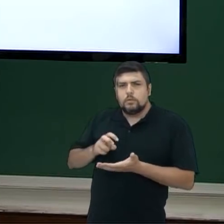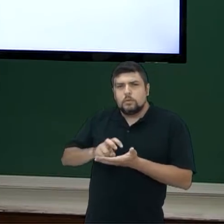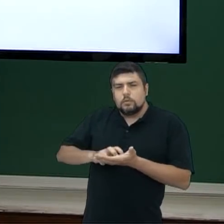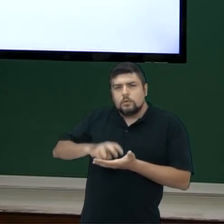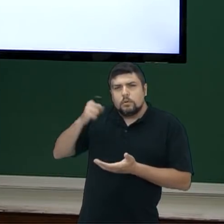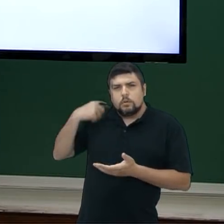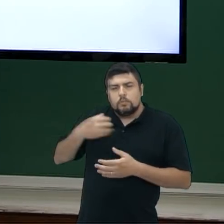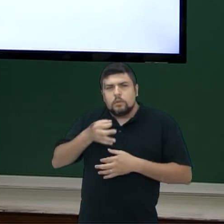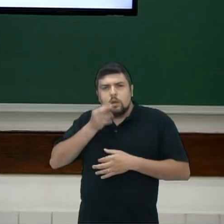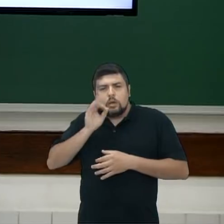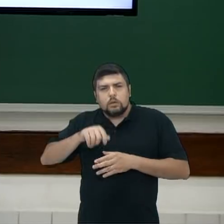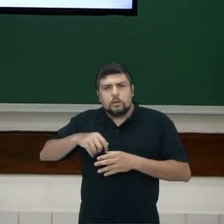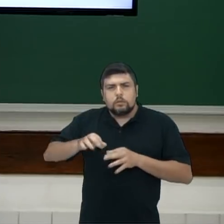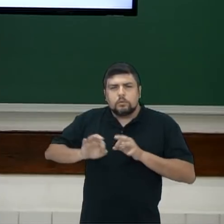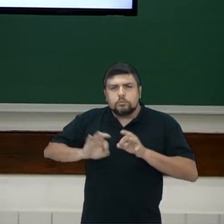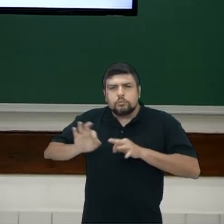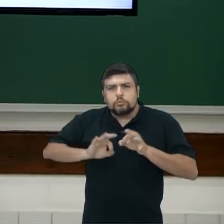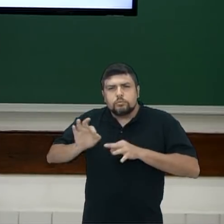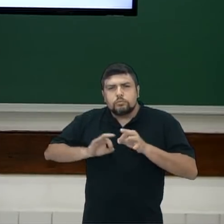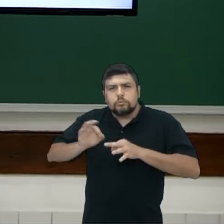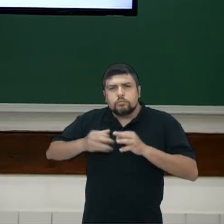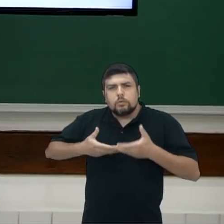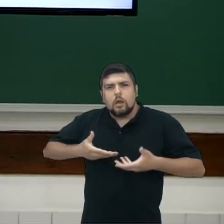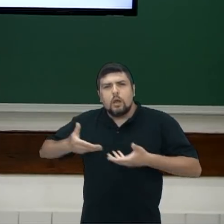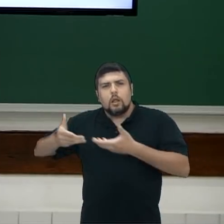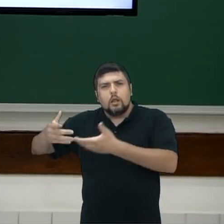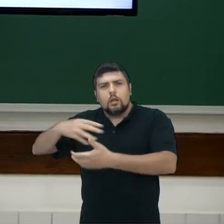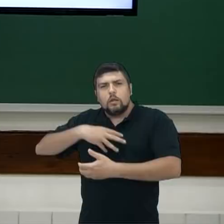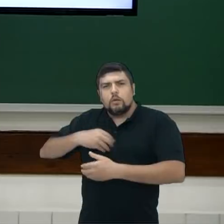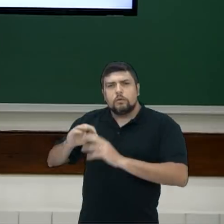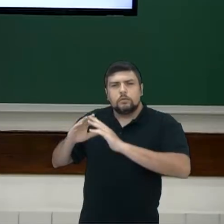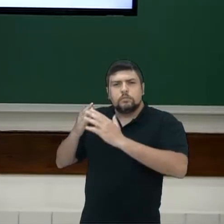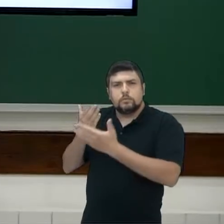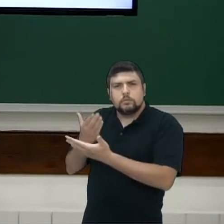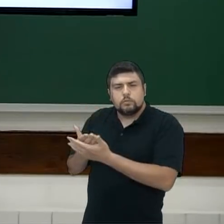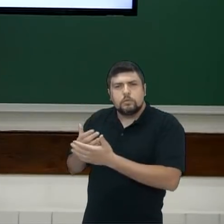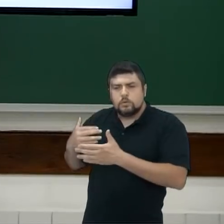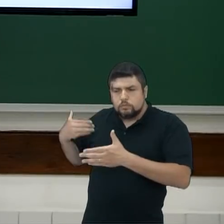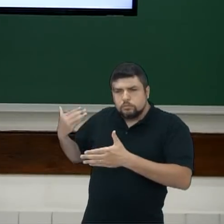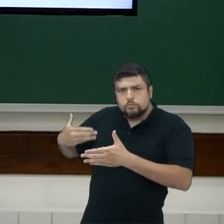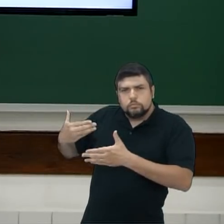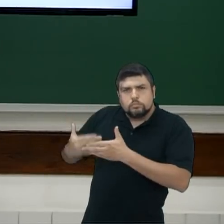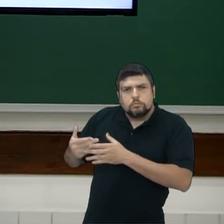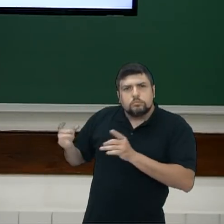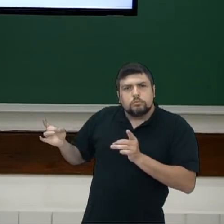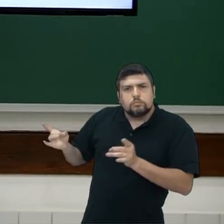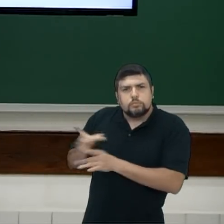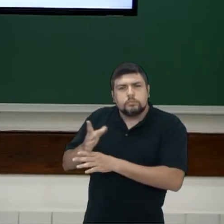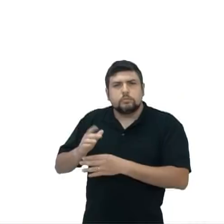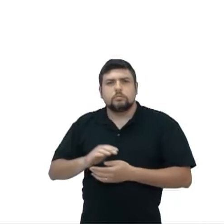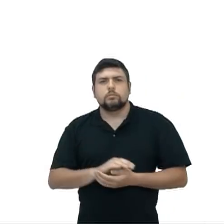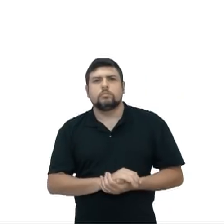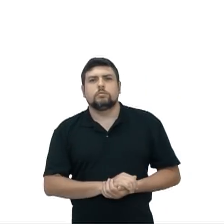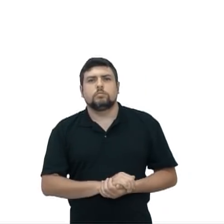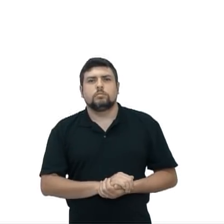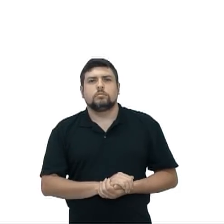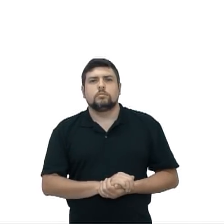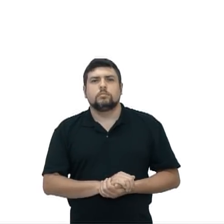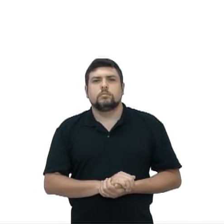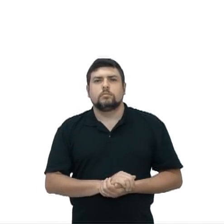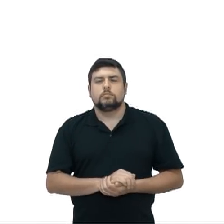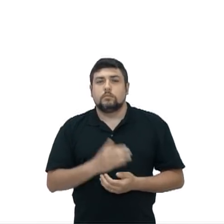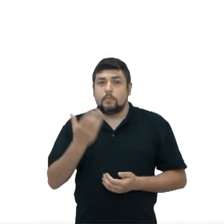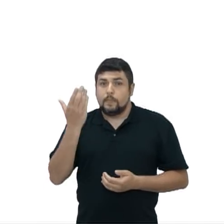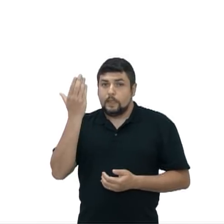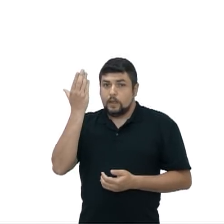e foi trabalhar. Então, todas as ações que já aconteceram, começaram e terminaram. No passado simples,